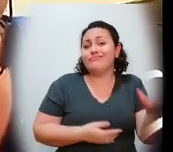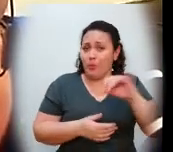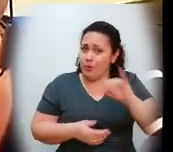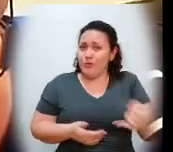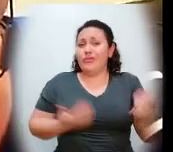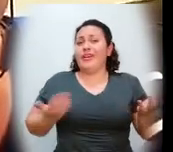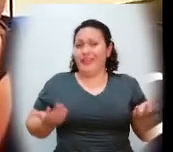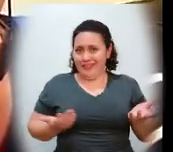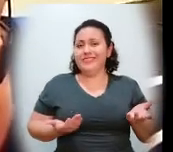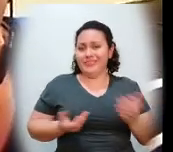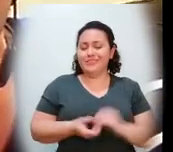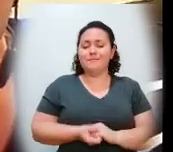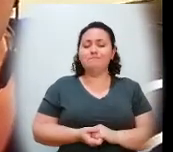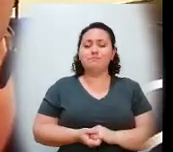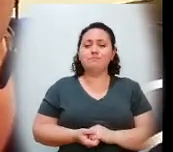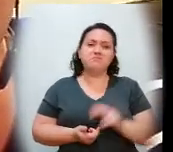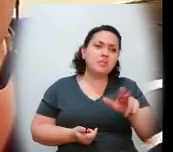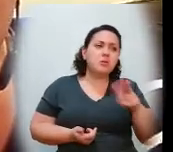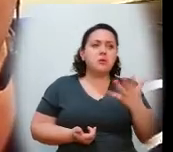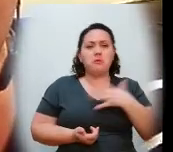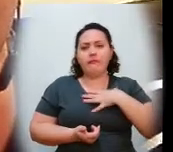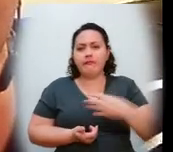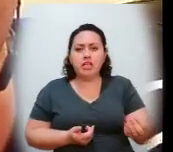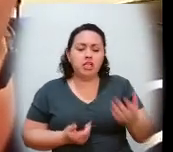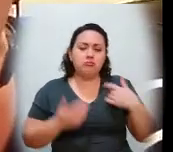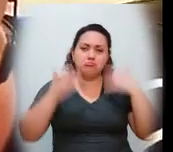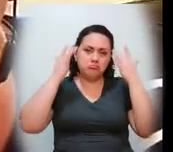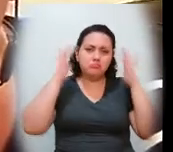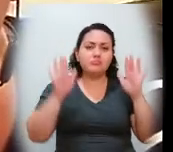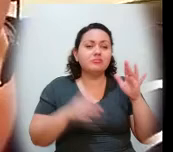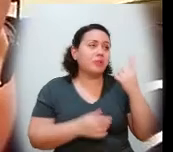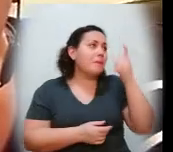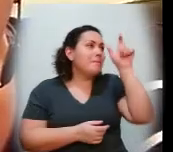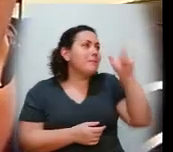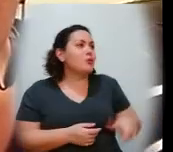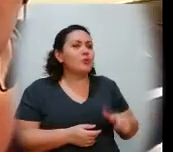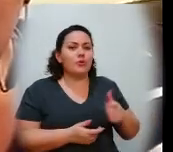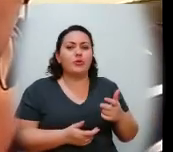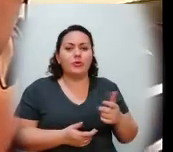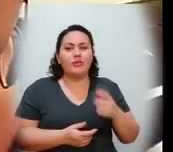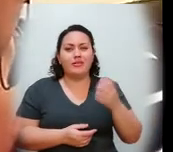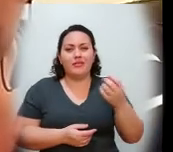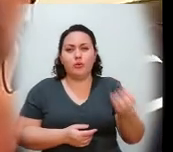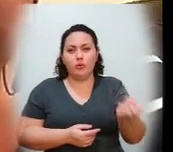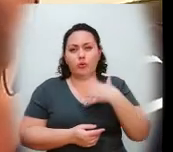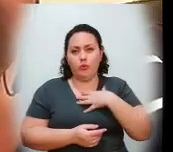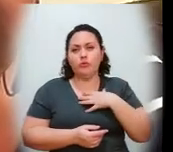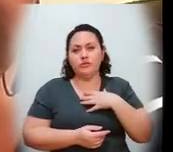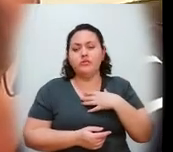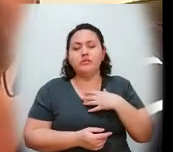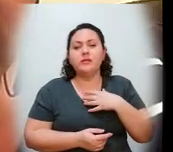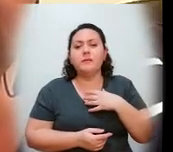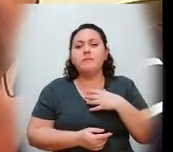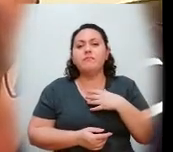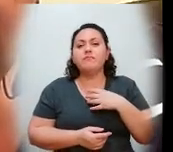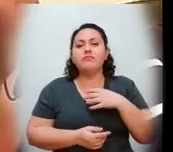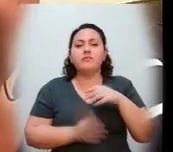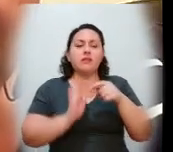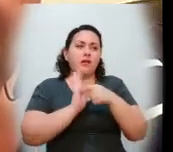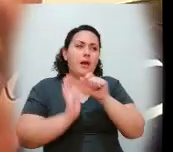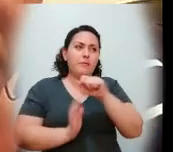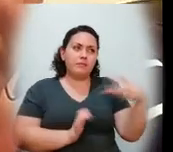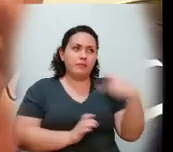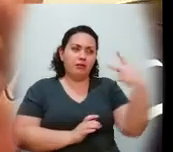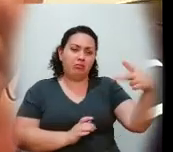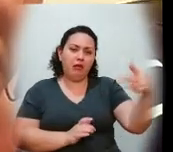com a criança que está em casa, com o irmão, com o filho. Tem Sim. uma pessoa que repartiu um app que, pelo que eu